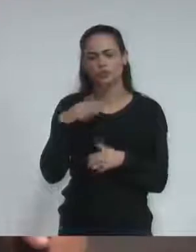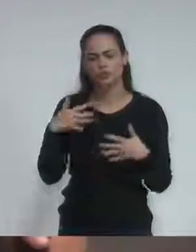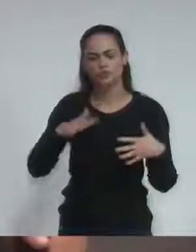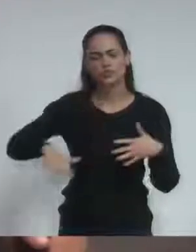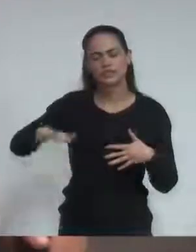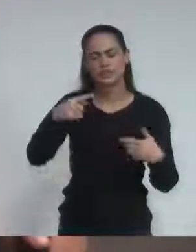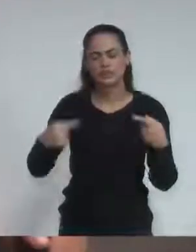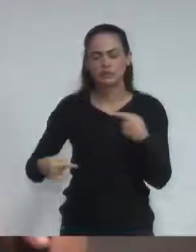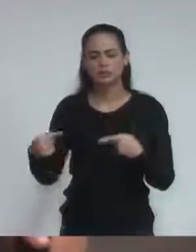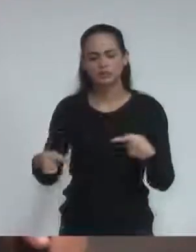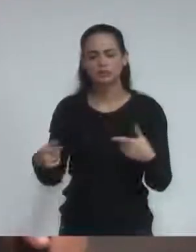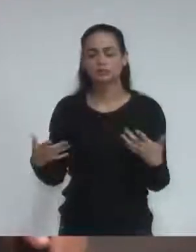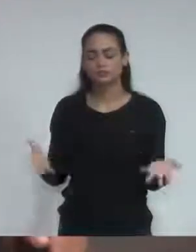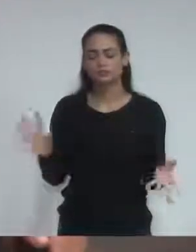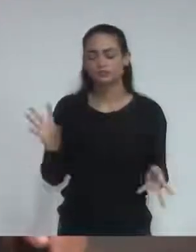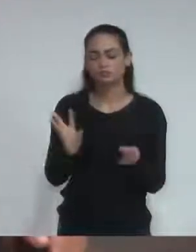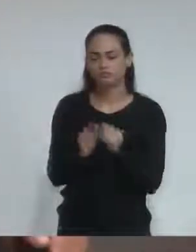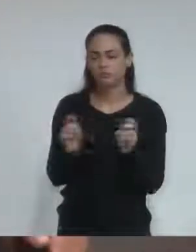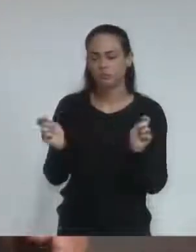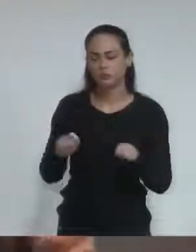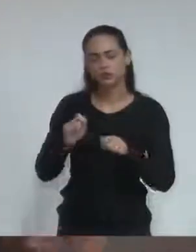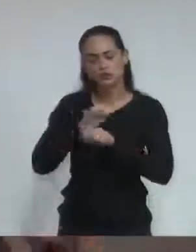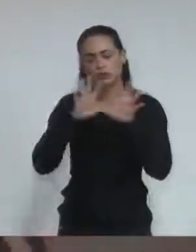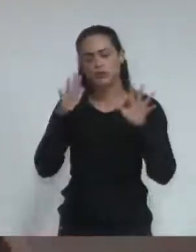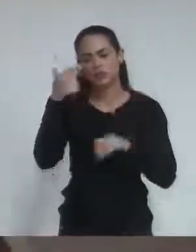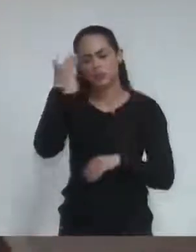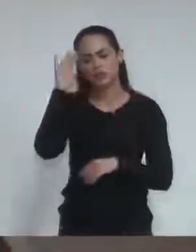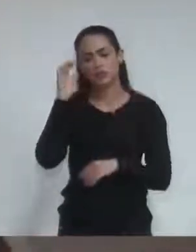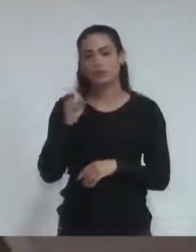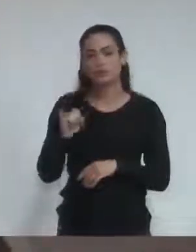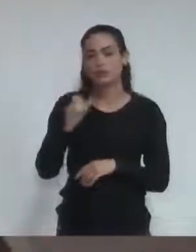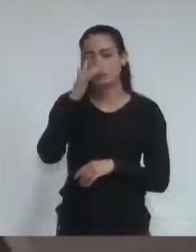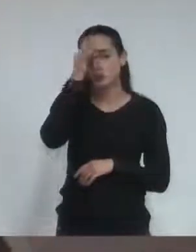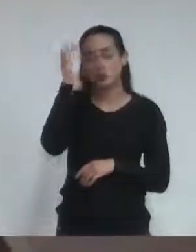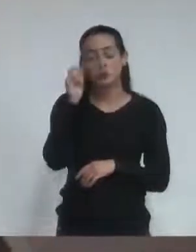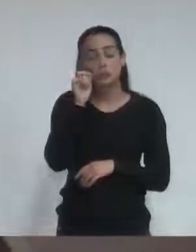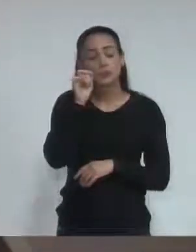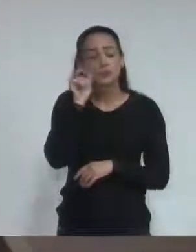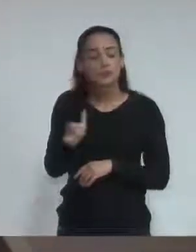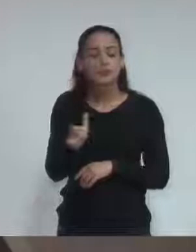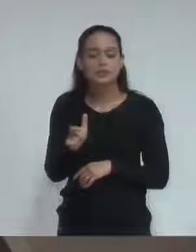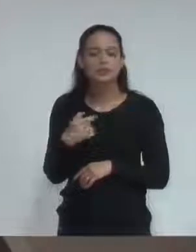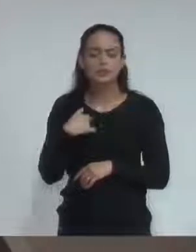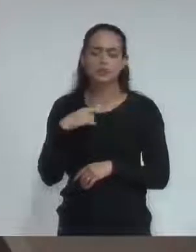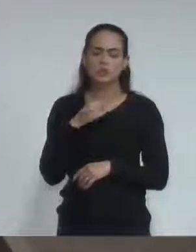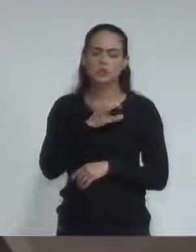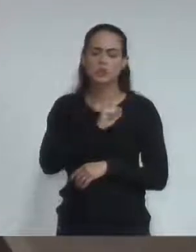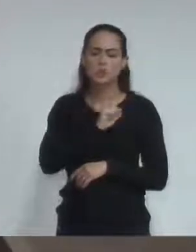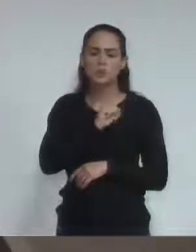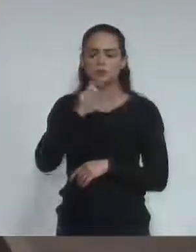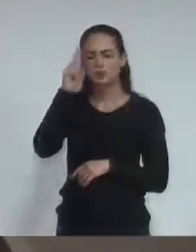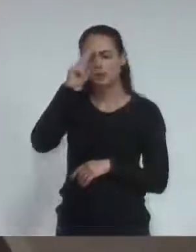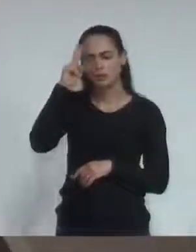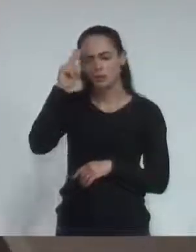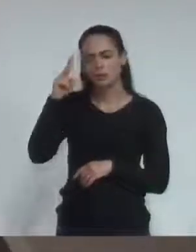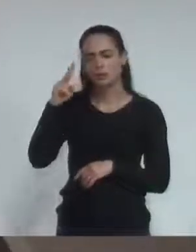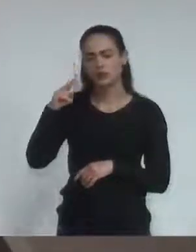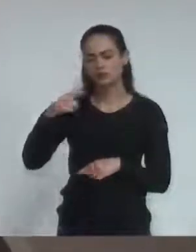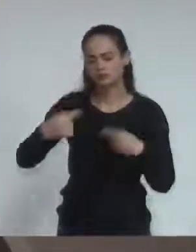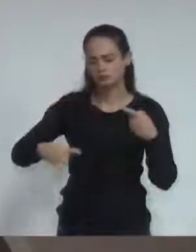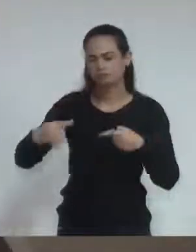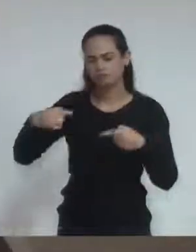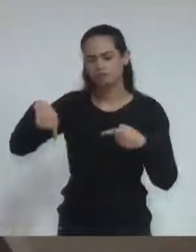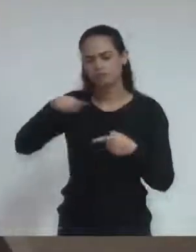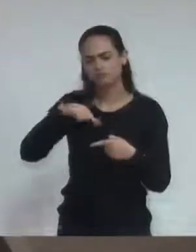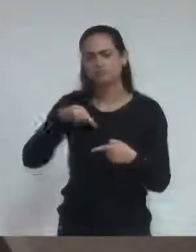uma análise. Mas todos que têm interesse, eu sou uma pessoa que sempre tive muito interesse por história e por política, que estudou um